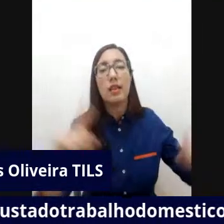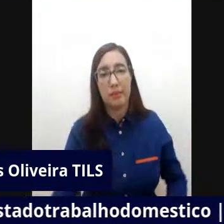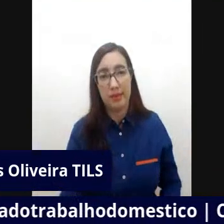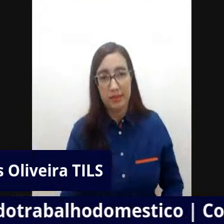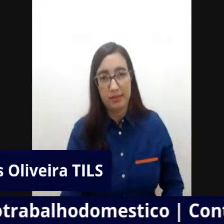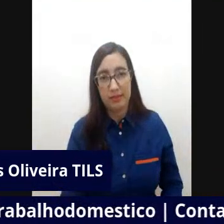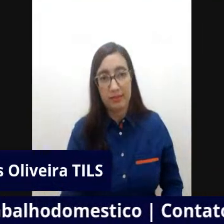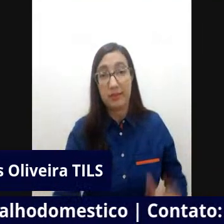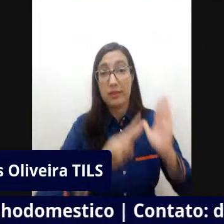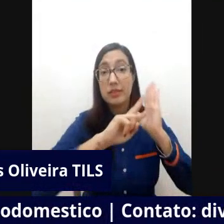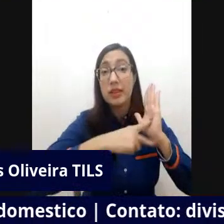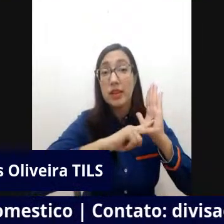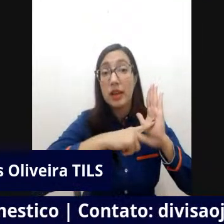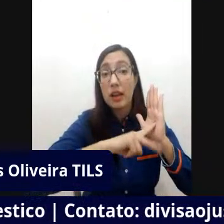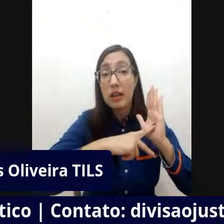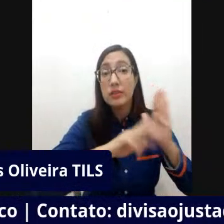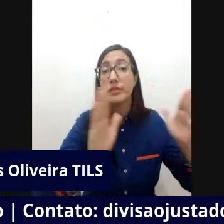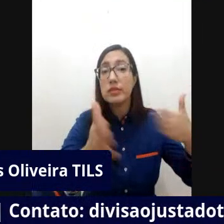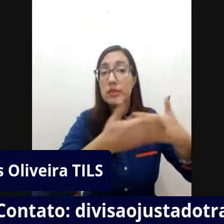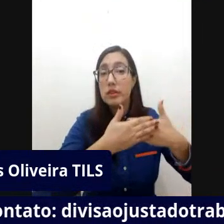Foi divulgado